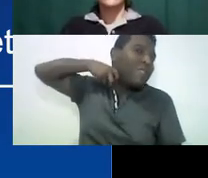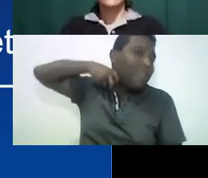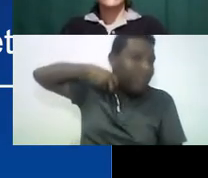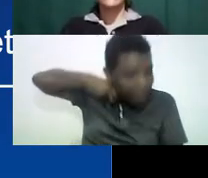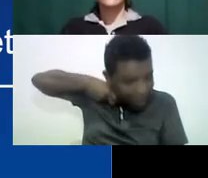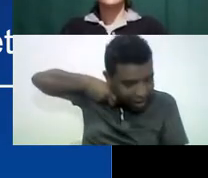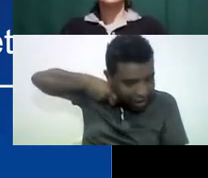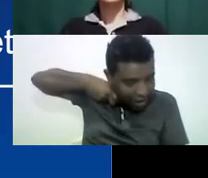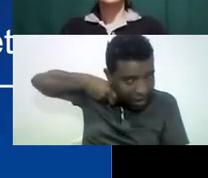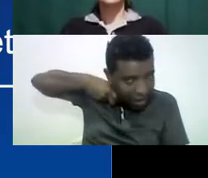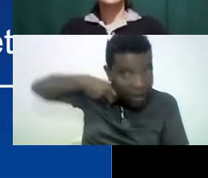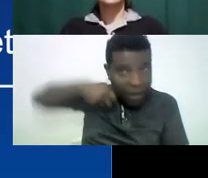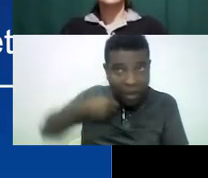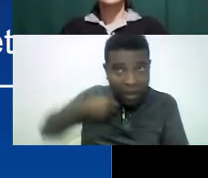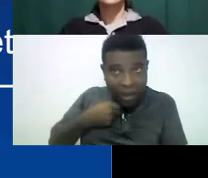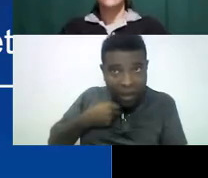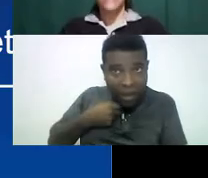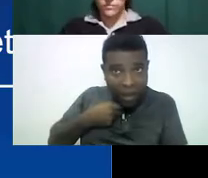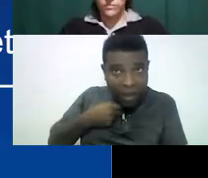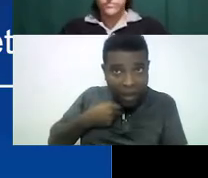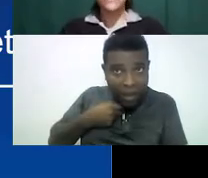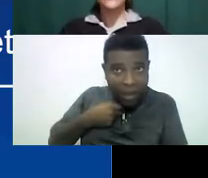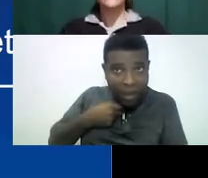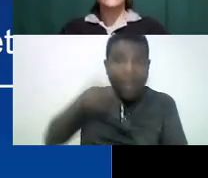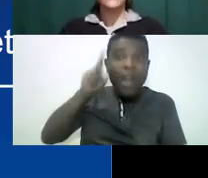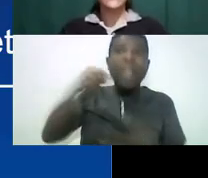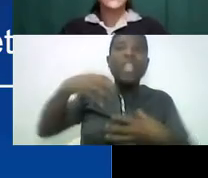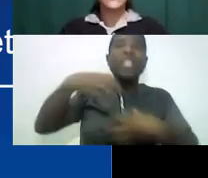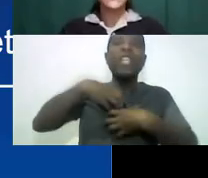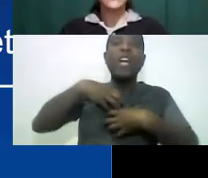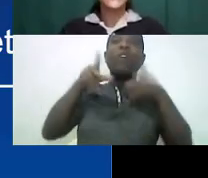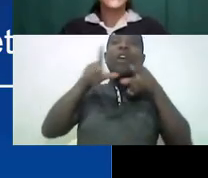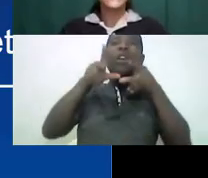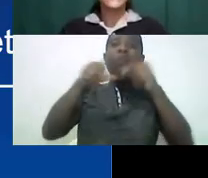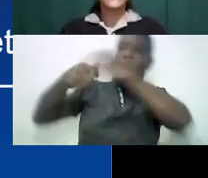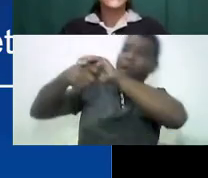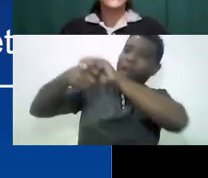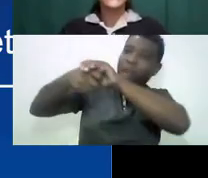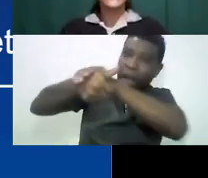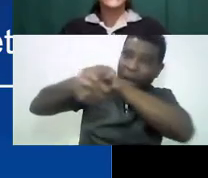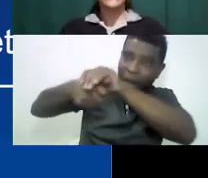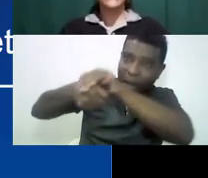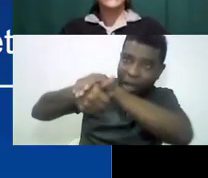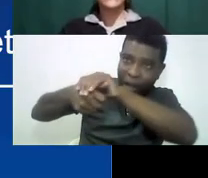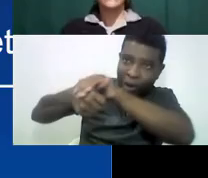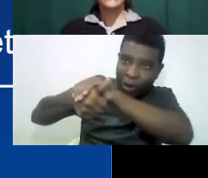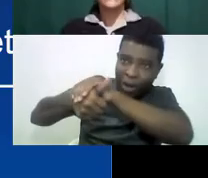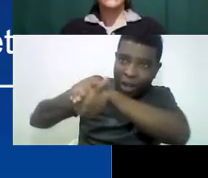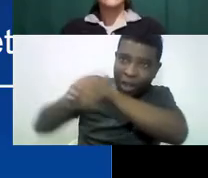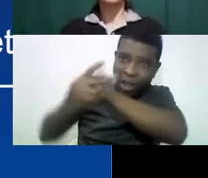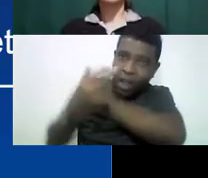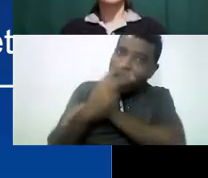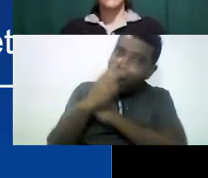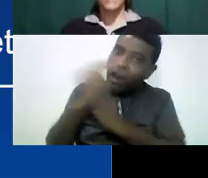aqui, ó, aquela posiçãozinha de tartaruga, ela realmente tensiona muito esse suborbital, pelo encurtamento